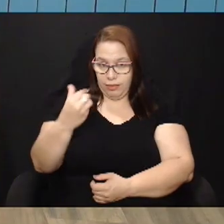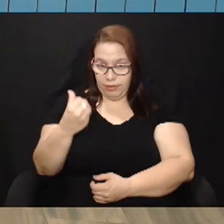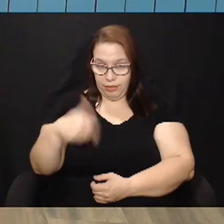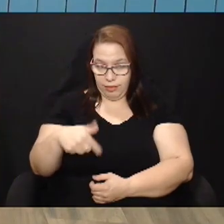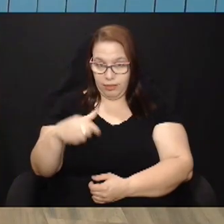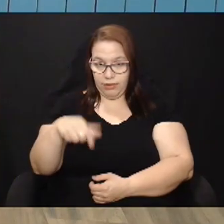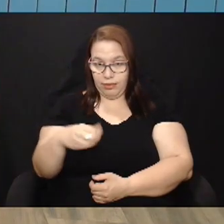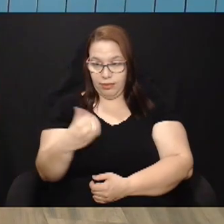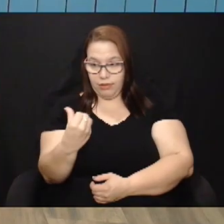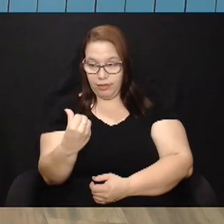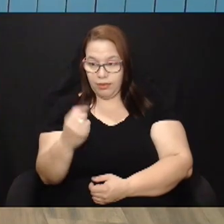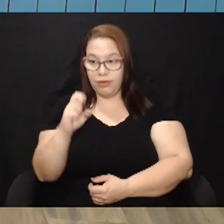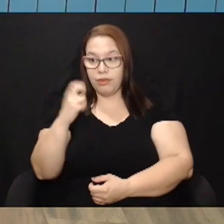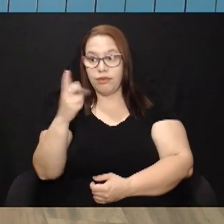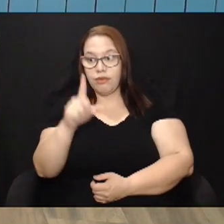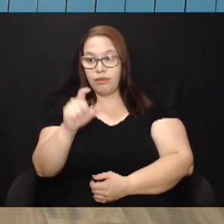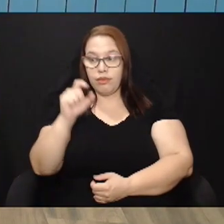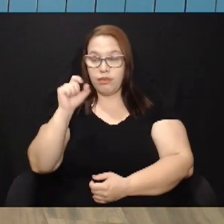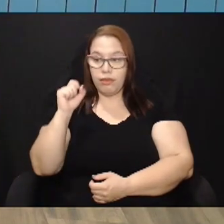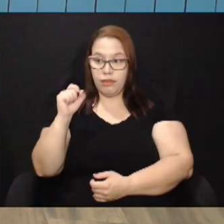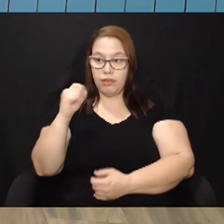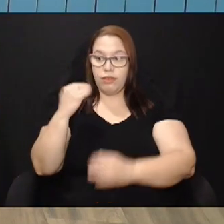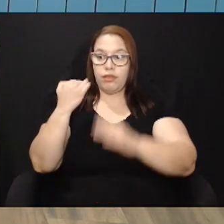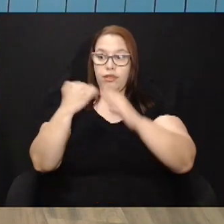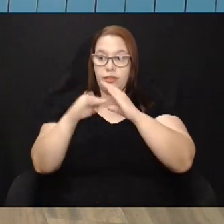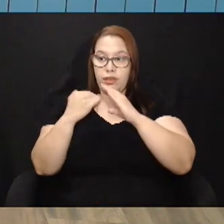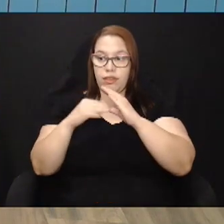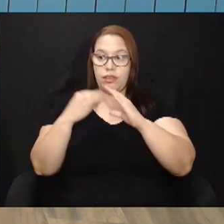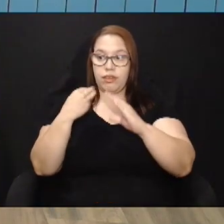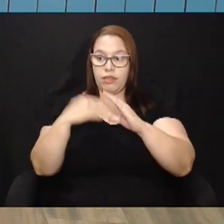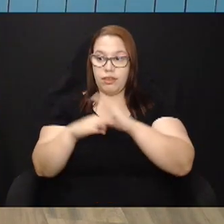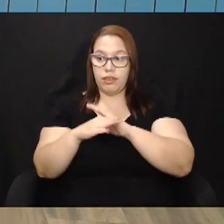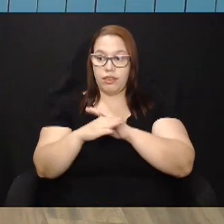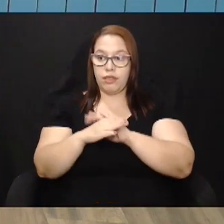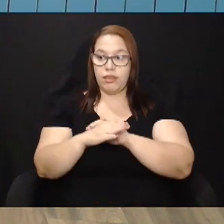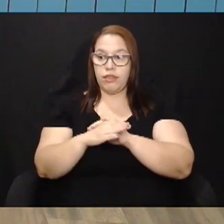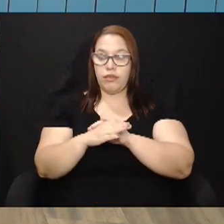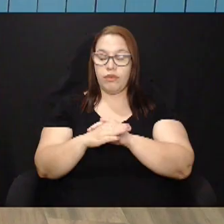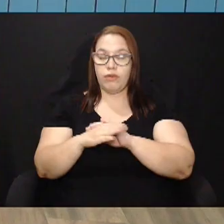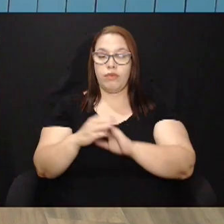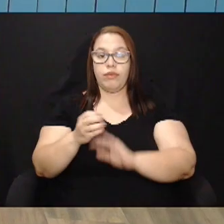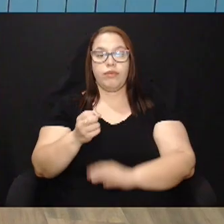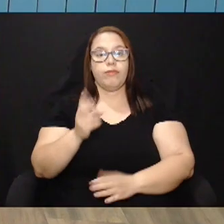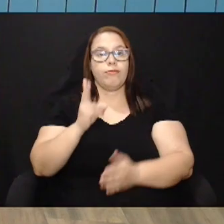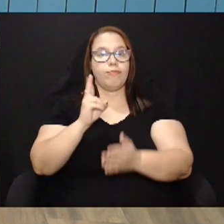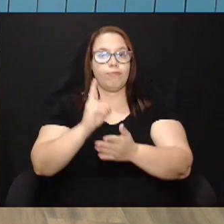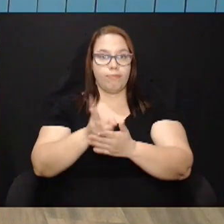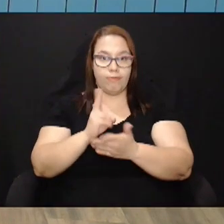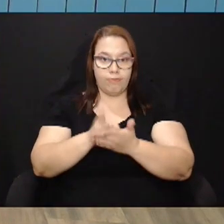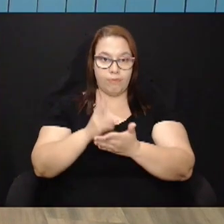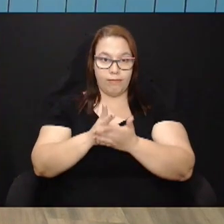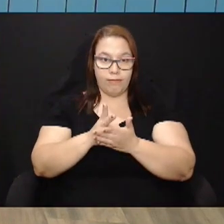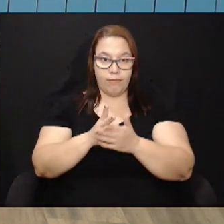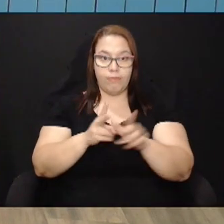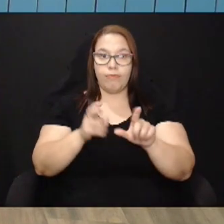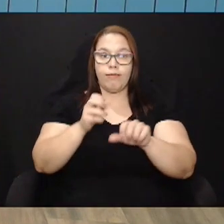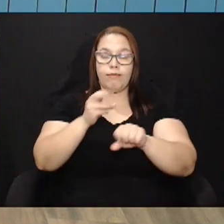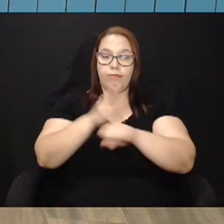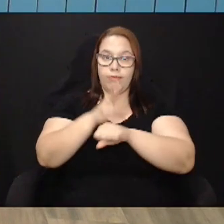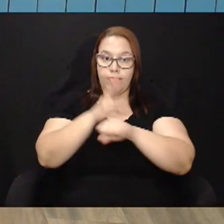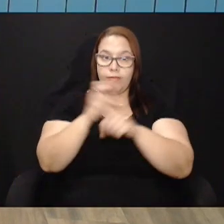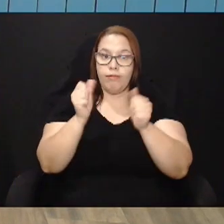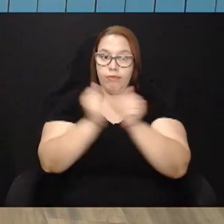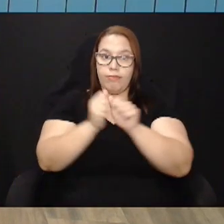978293776. Ou você tem a opção de enviar a sua mensagem sempre que o nosso WhatsApp aparecer junto com o QR Code,